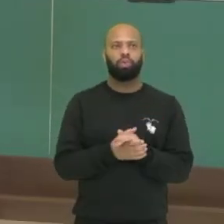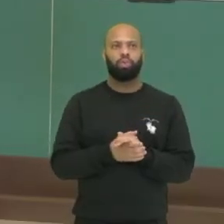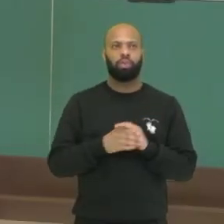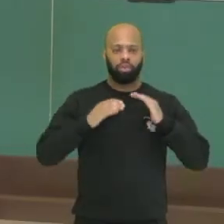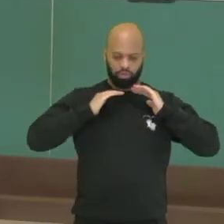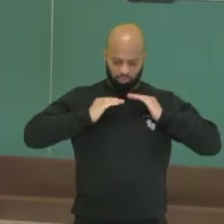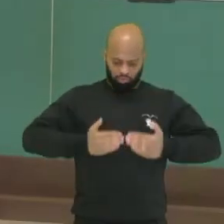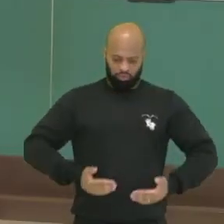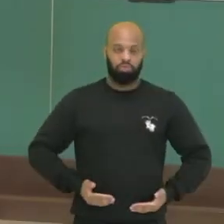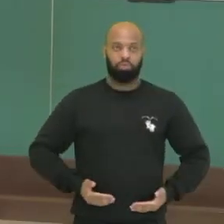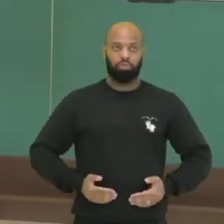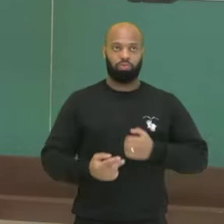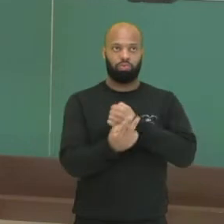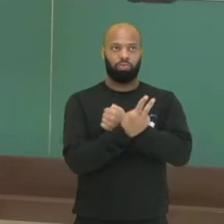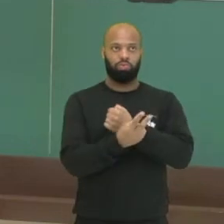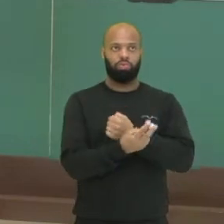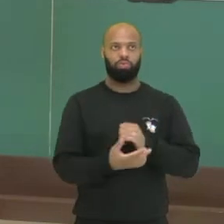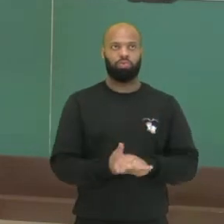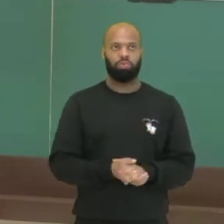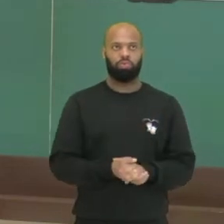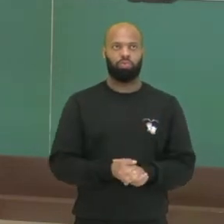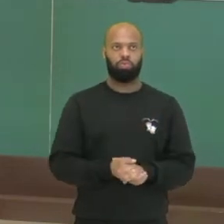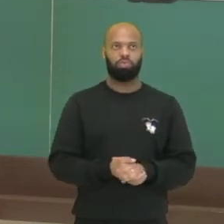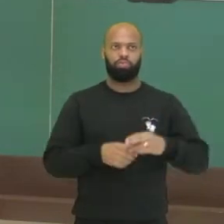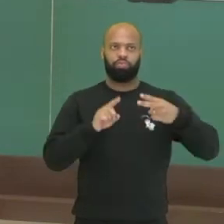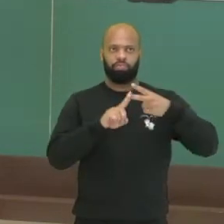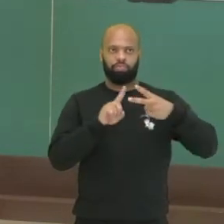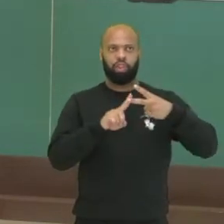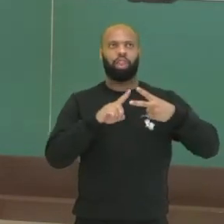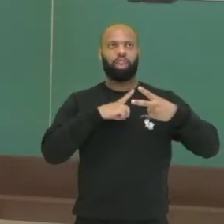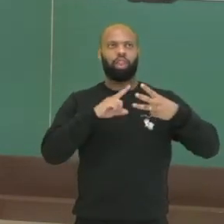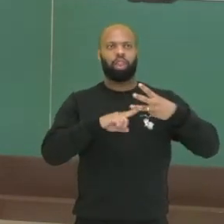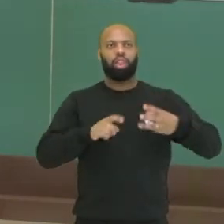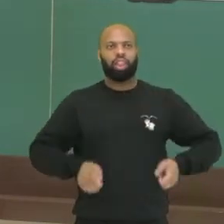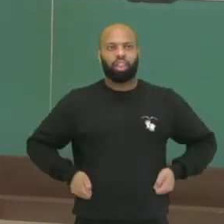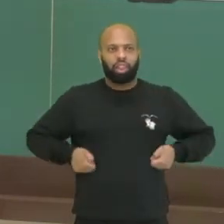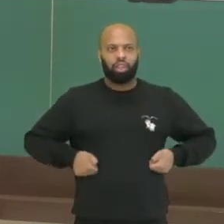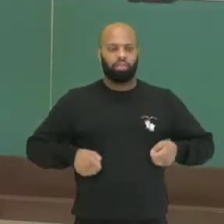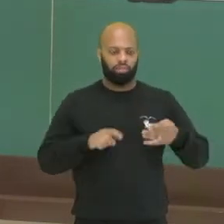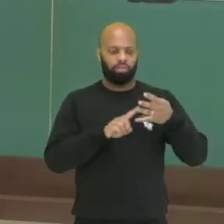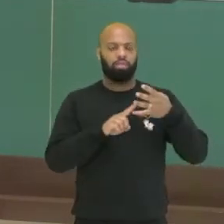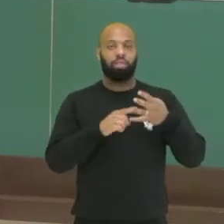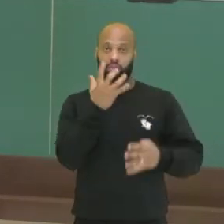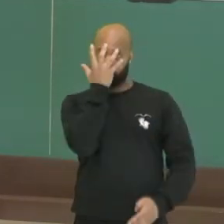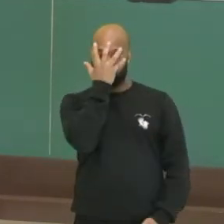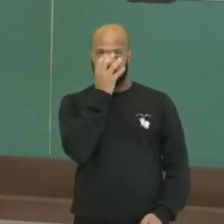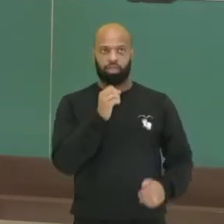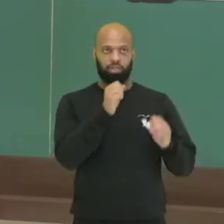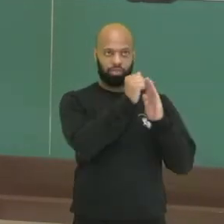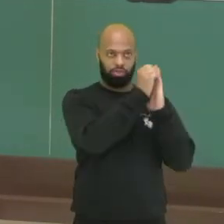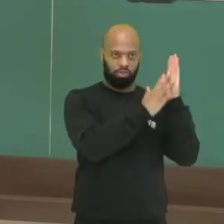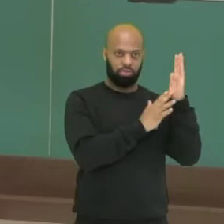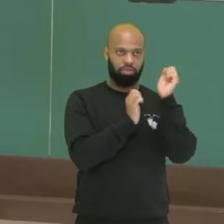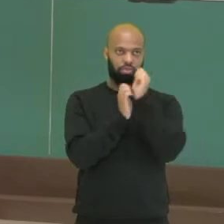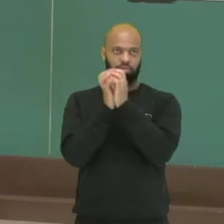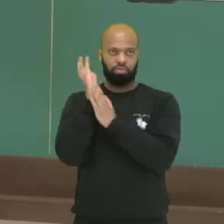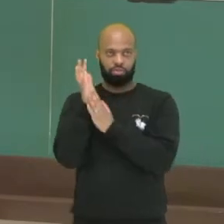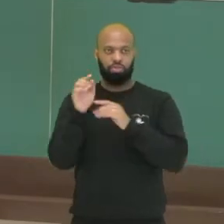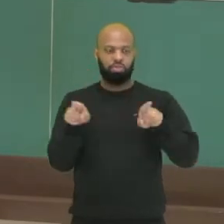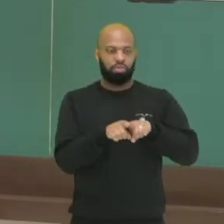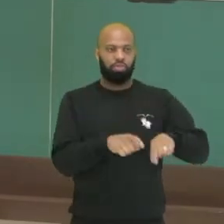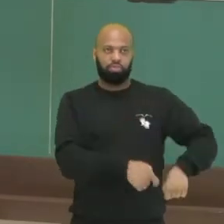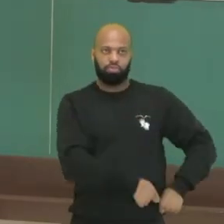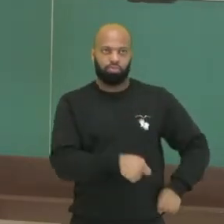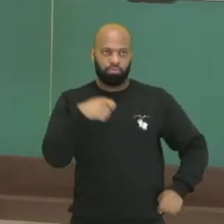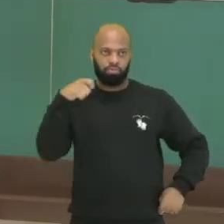colete, plastron, calça, máscara, luvas, a arma,